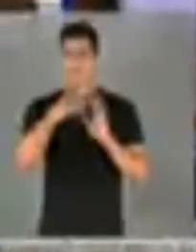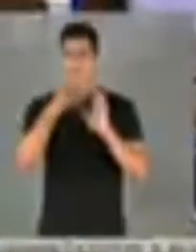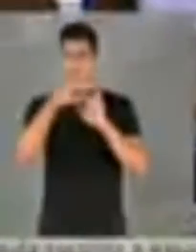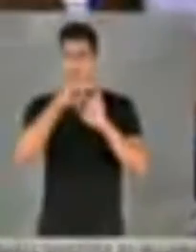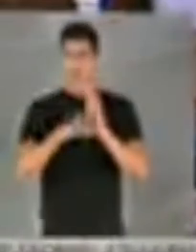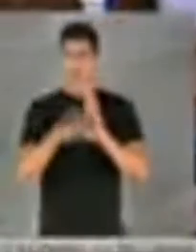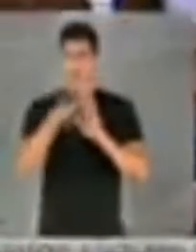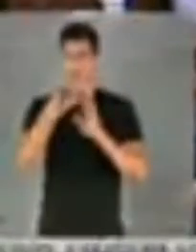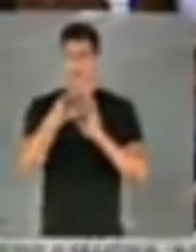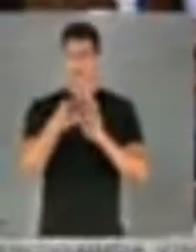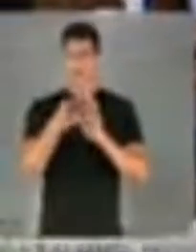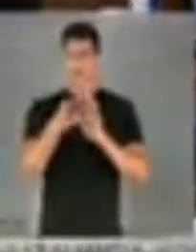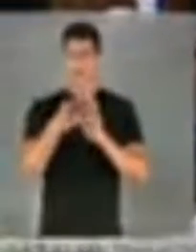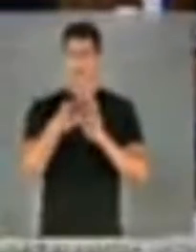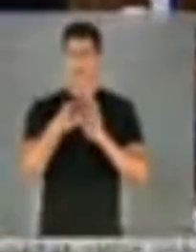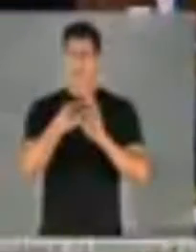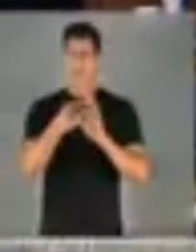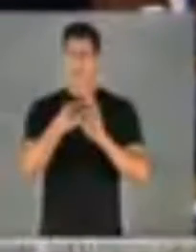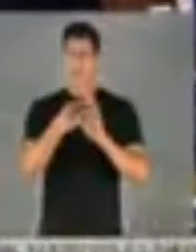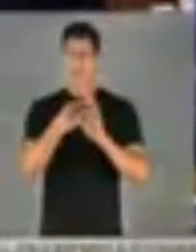presidente.